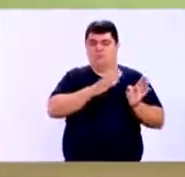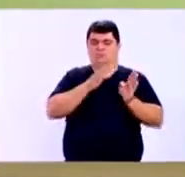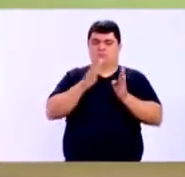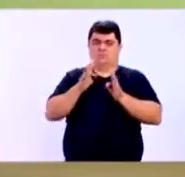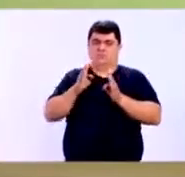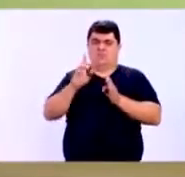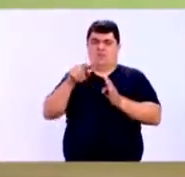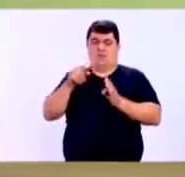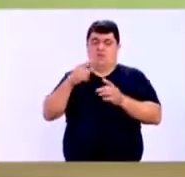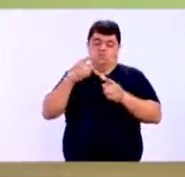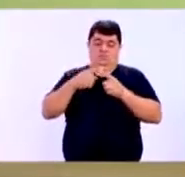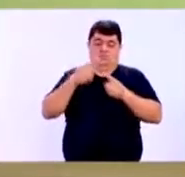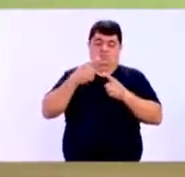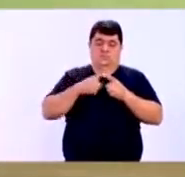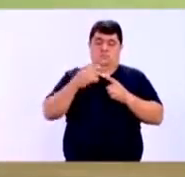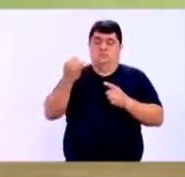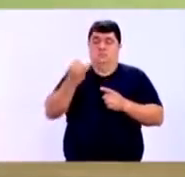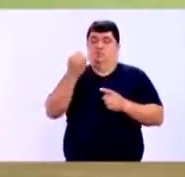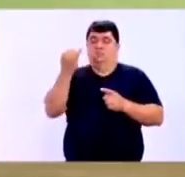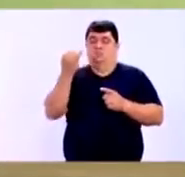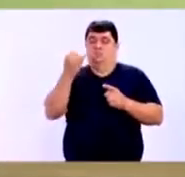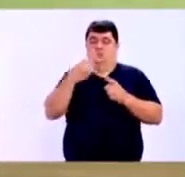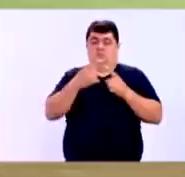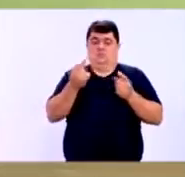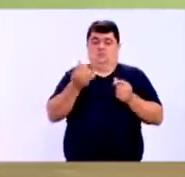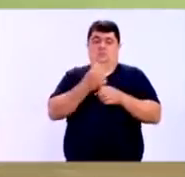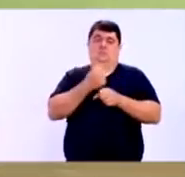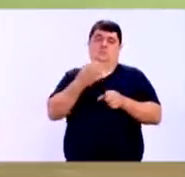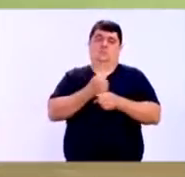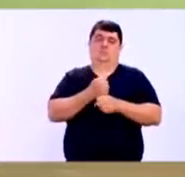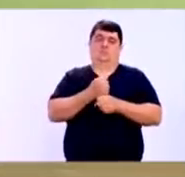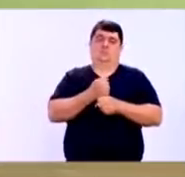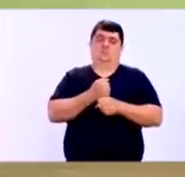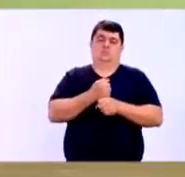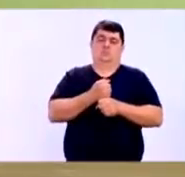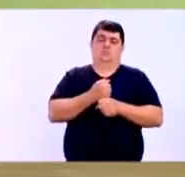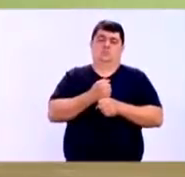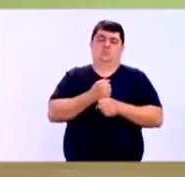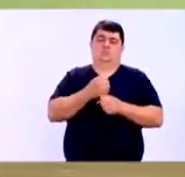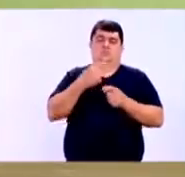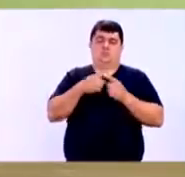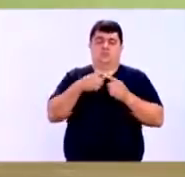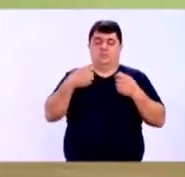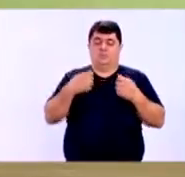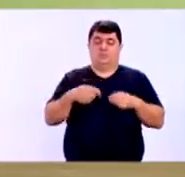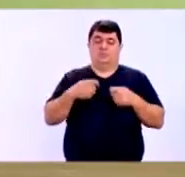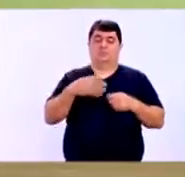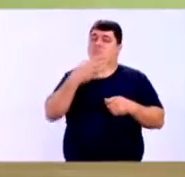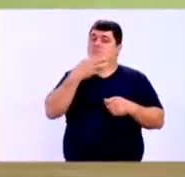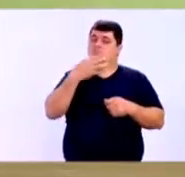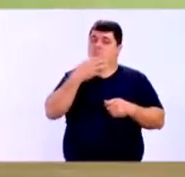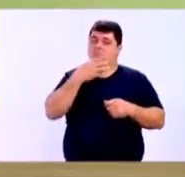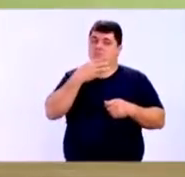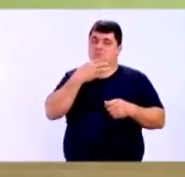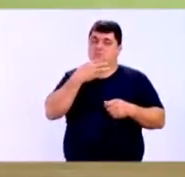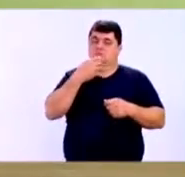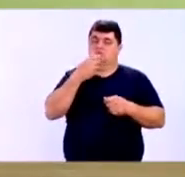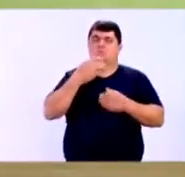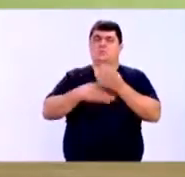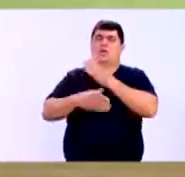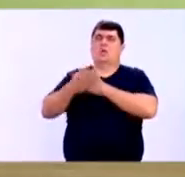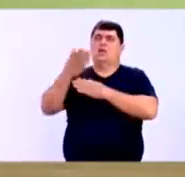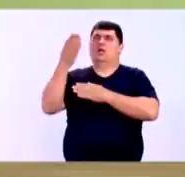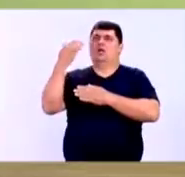um pressuposto importantíssimo na contabilidade, né? Que ela precisa conhecer os fatos